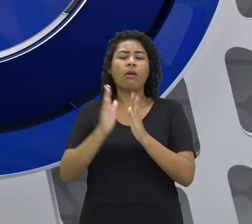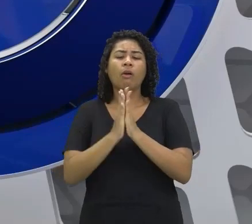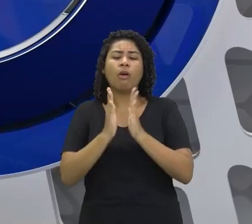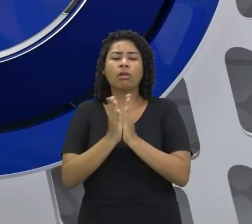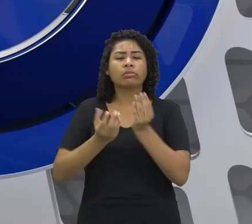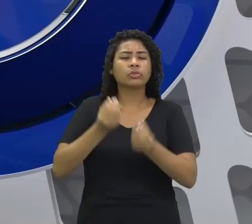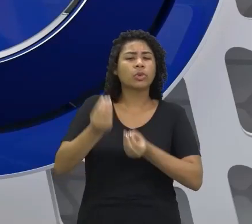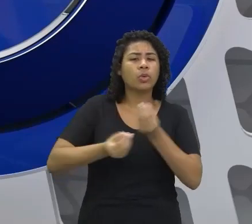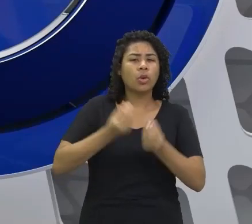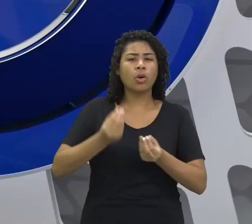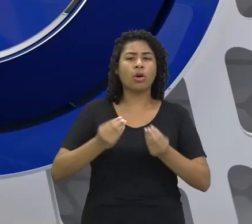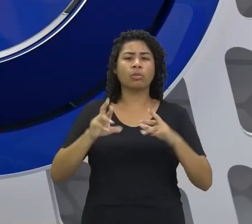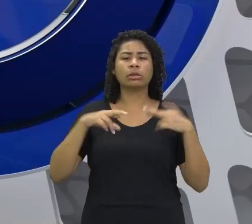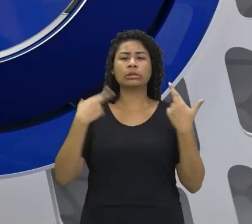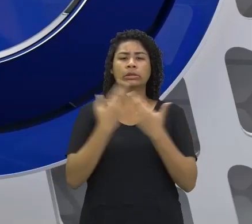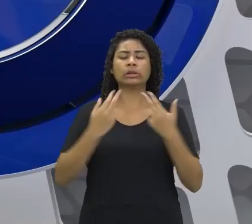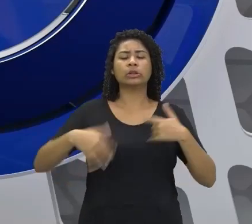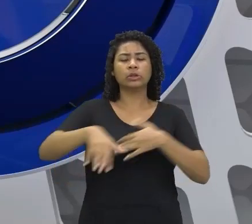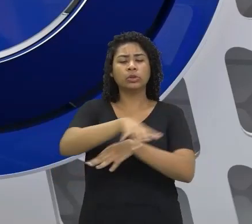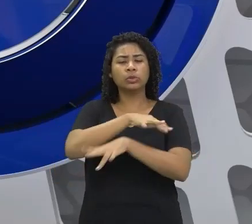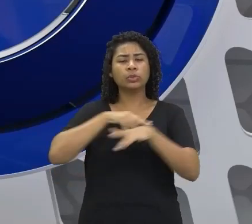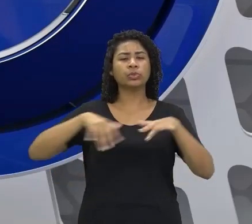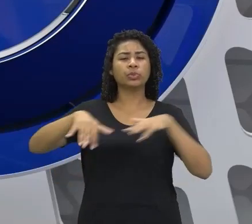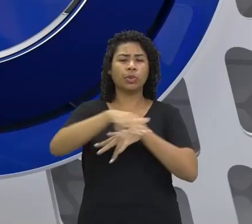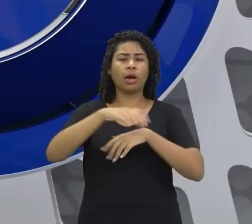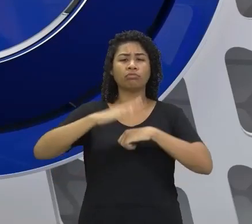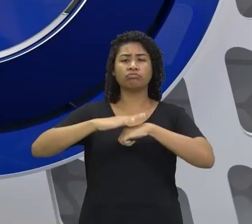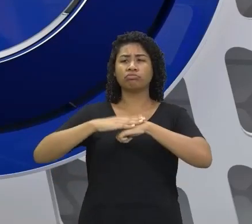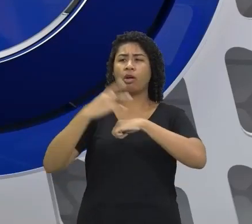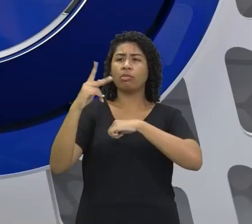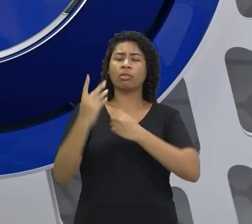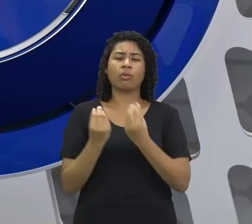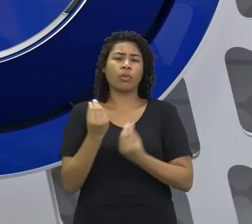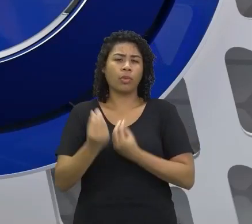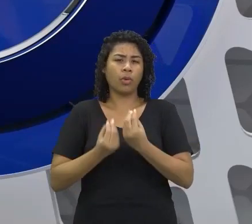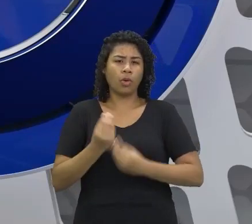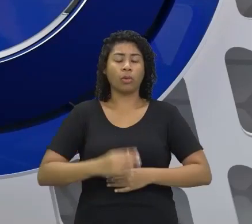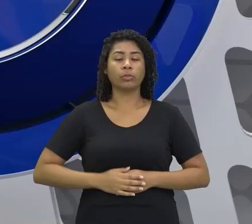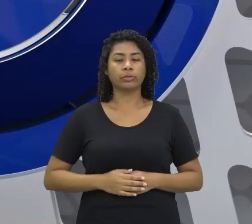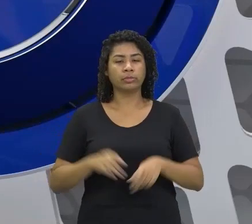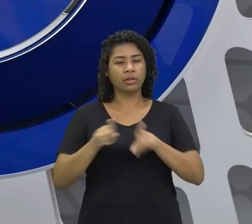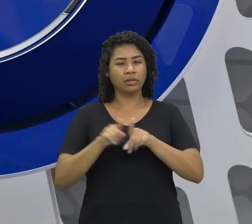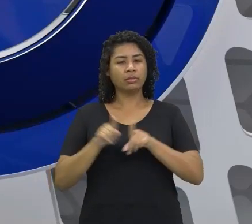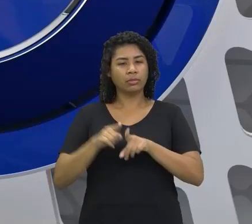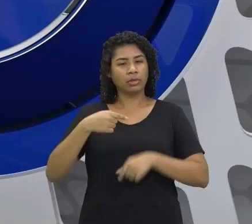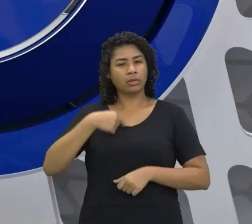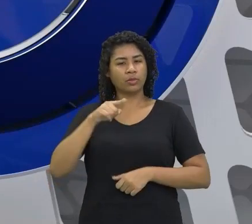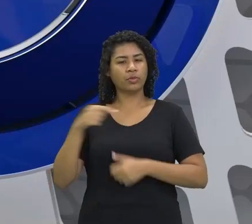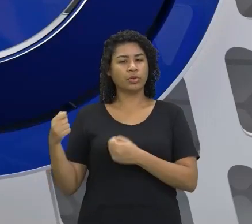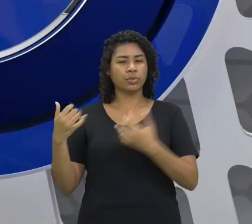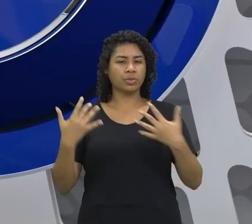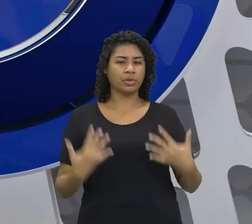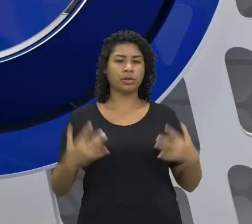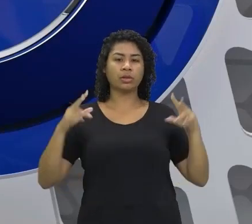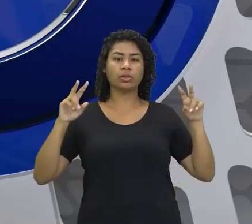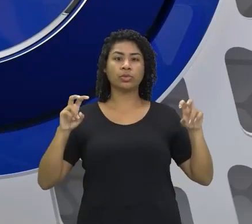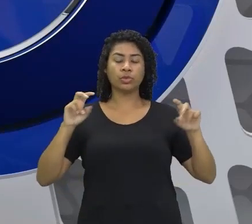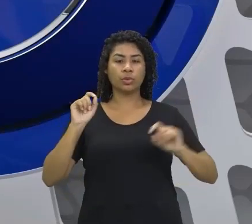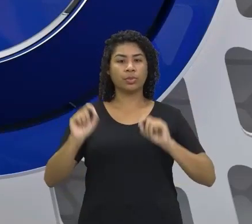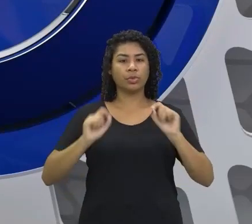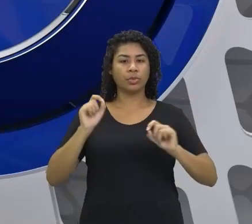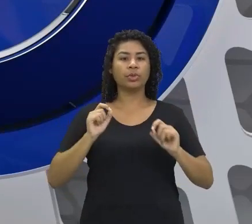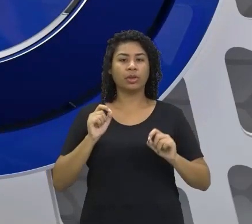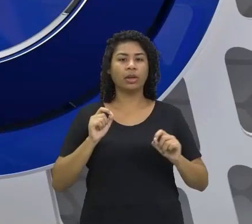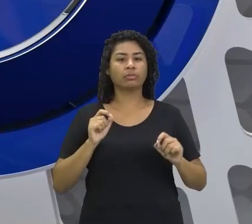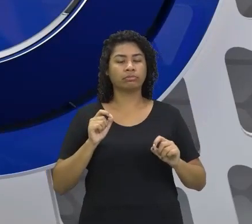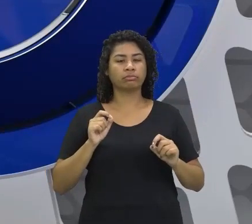nós vamos passar um pouco sobre algumas práticas da espiritualidade indígena. E, por fim, eu